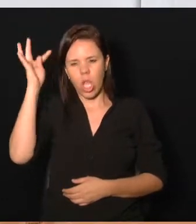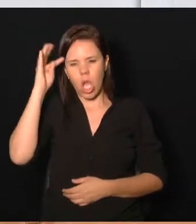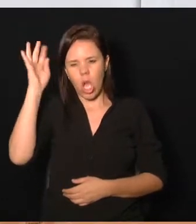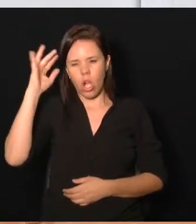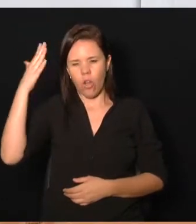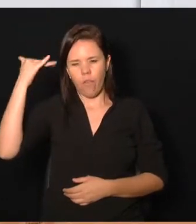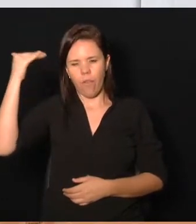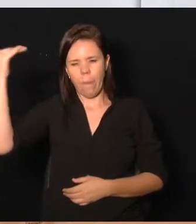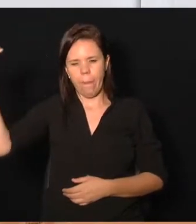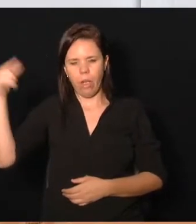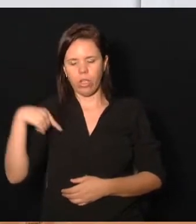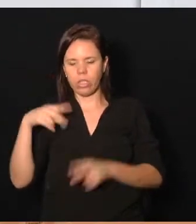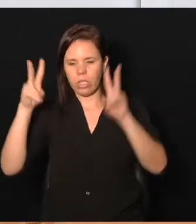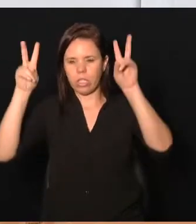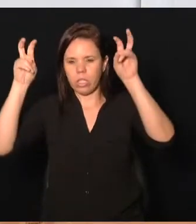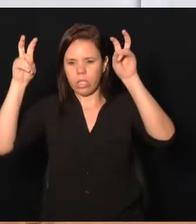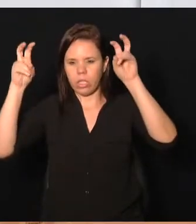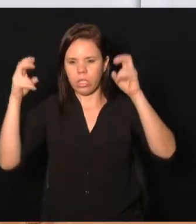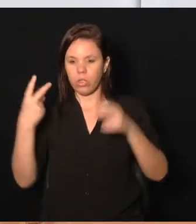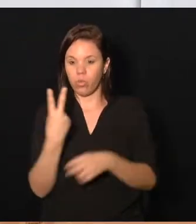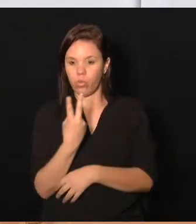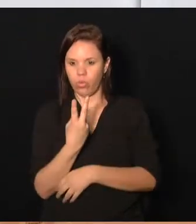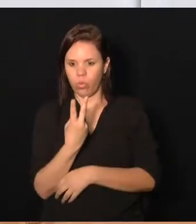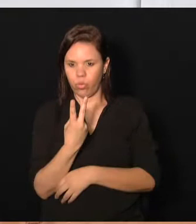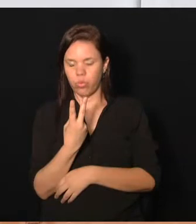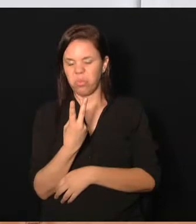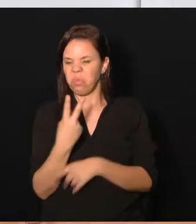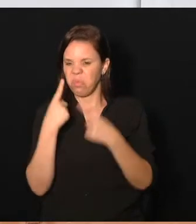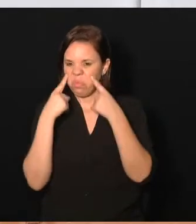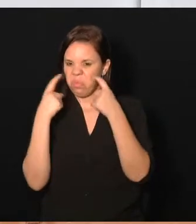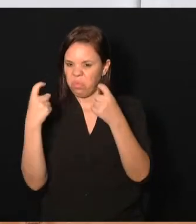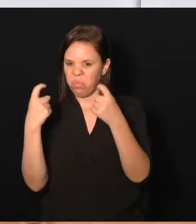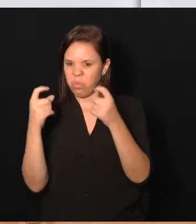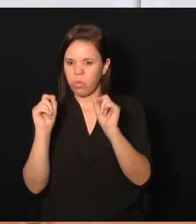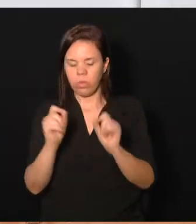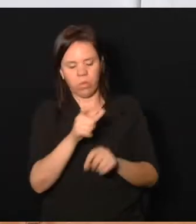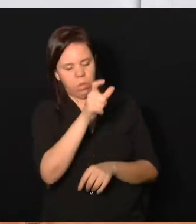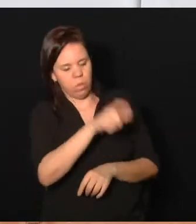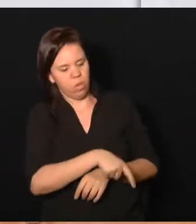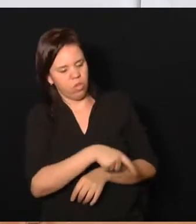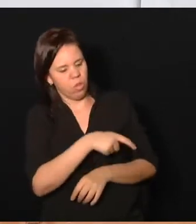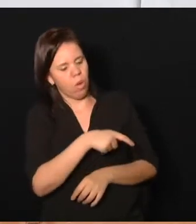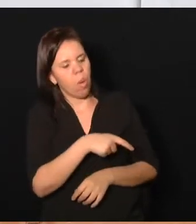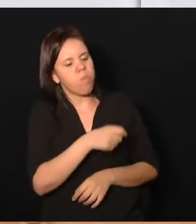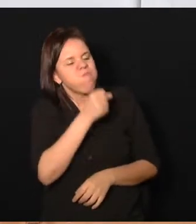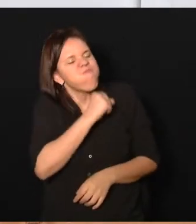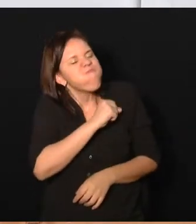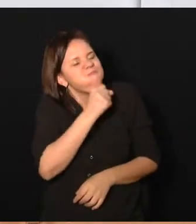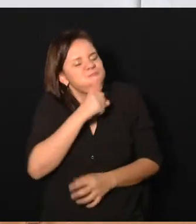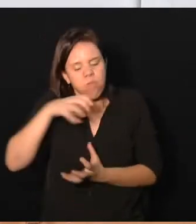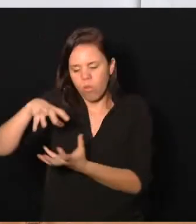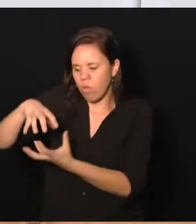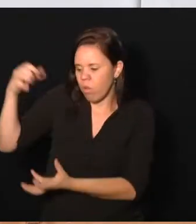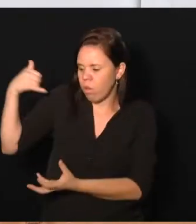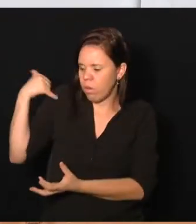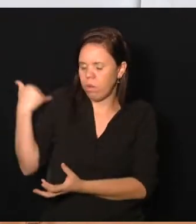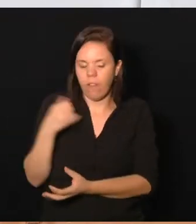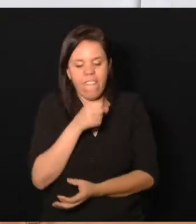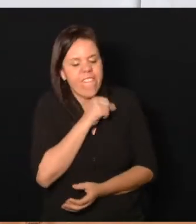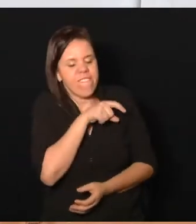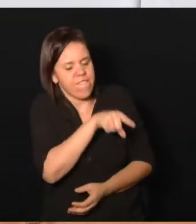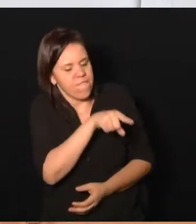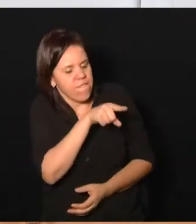e de uma maneira bem peculiar e interessante. O velho e o idoso. O conceito de velho é aquele